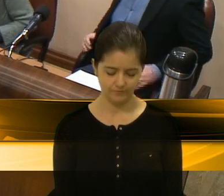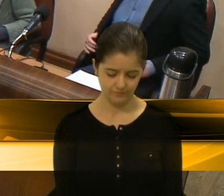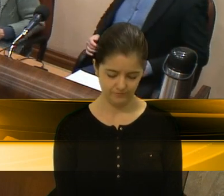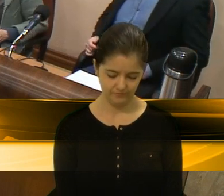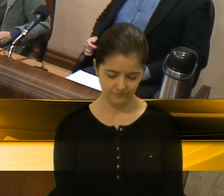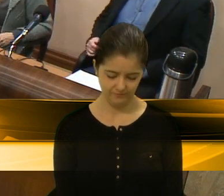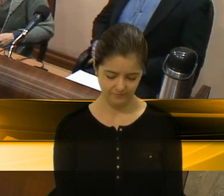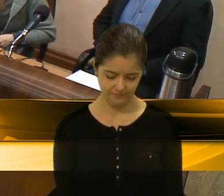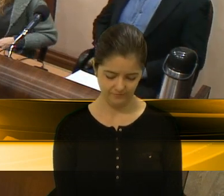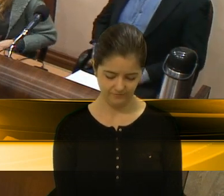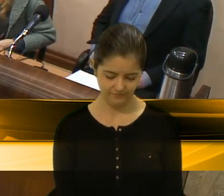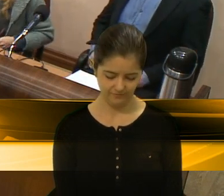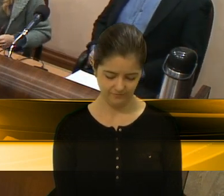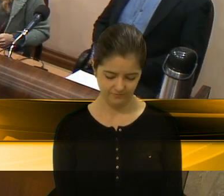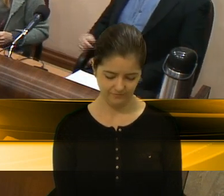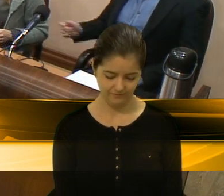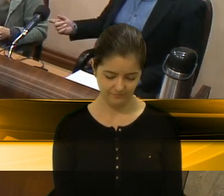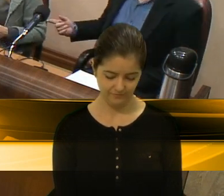muito